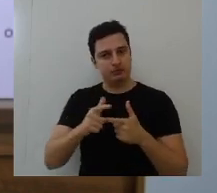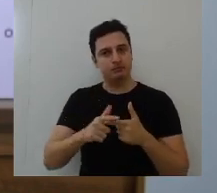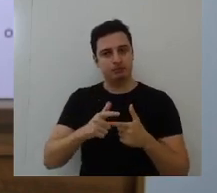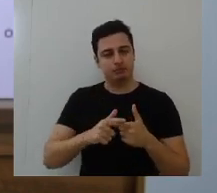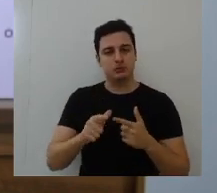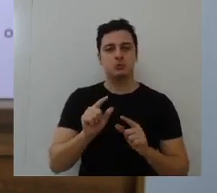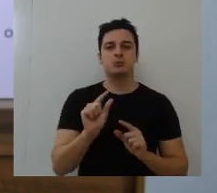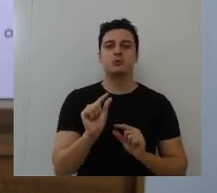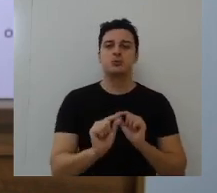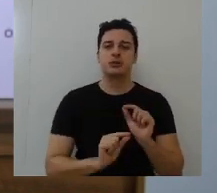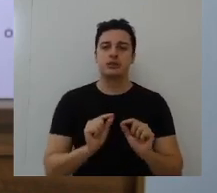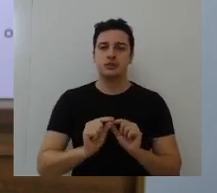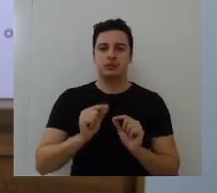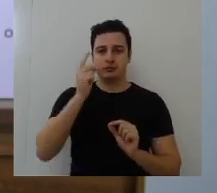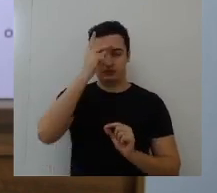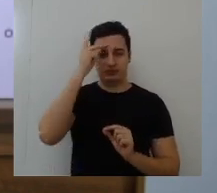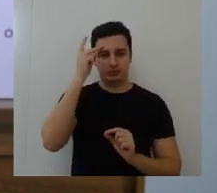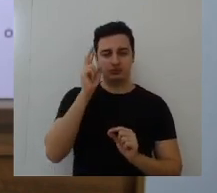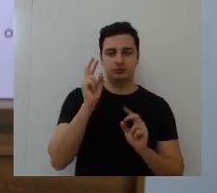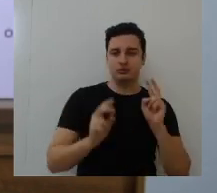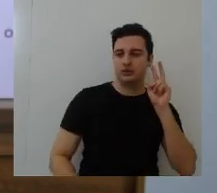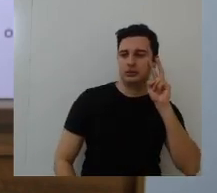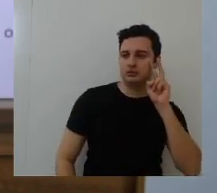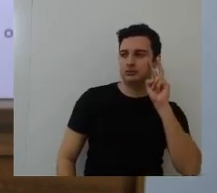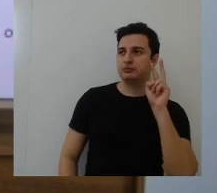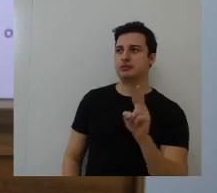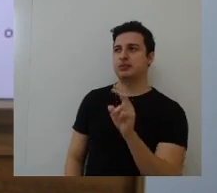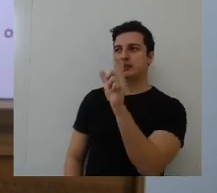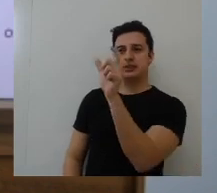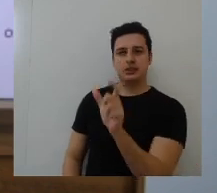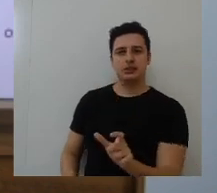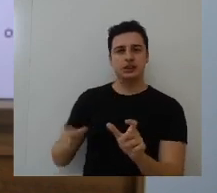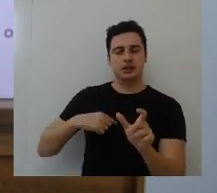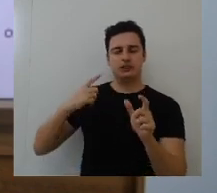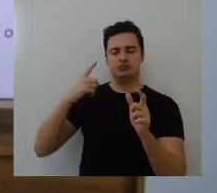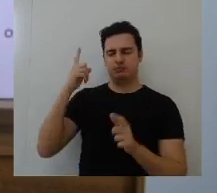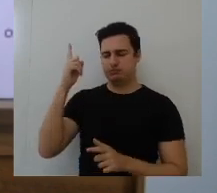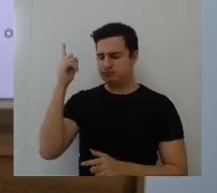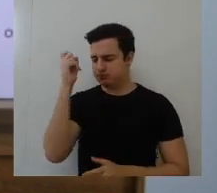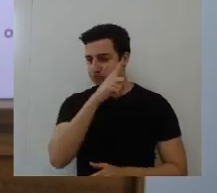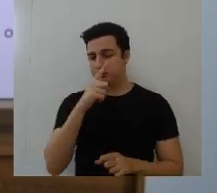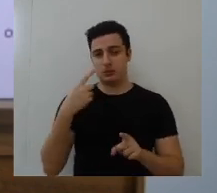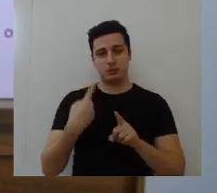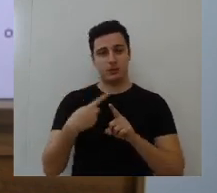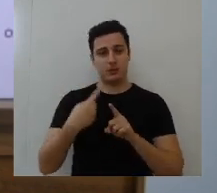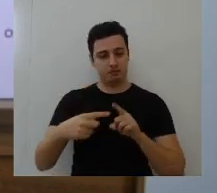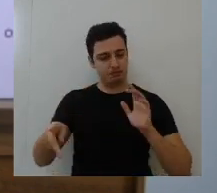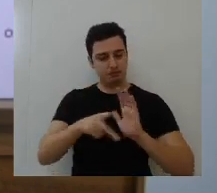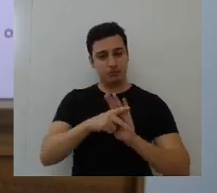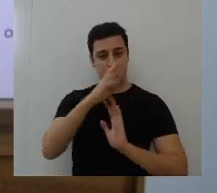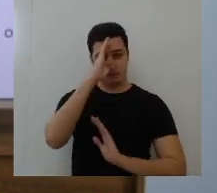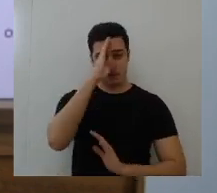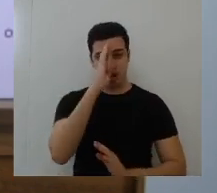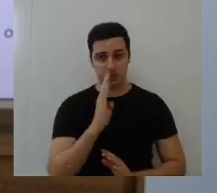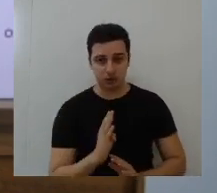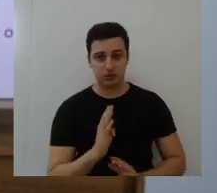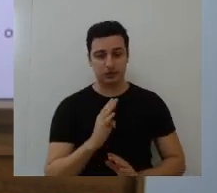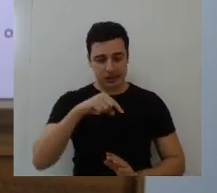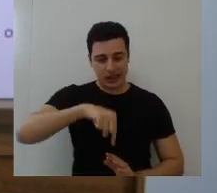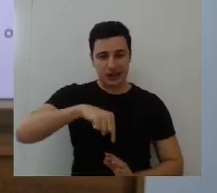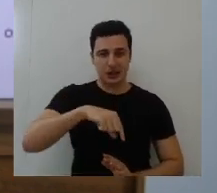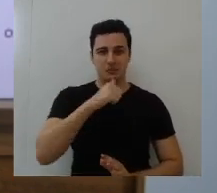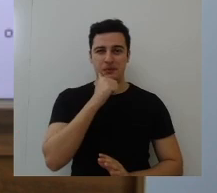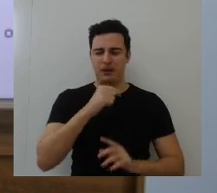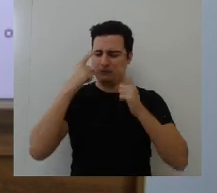com relação a essa visão também, que infelizmente, no Brasil, a questão da violência contra a mulher, ela também